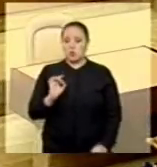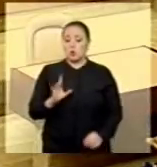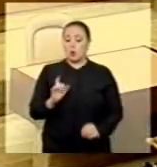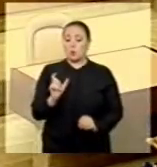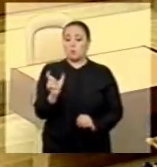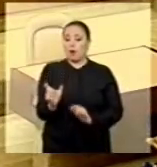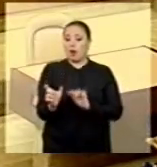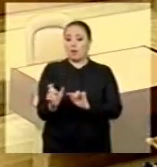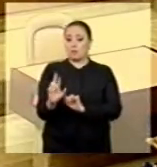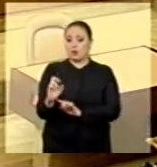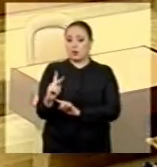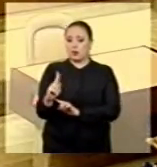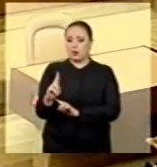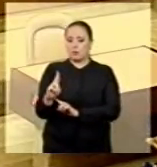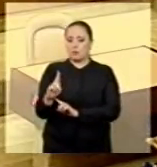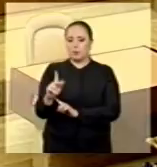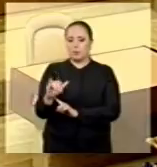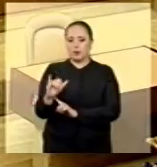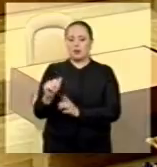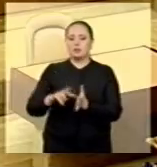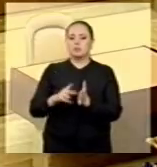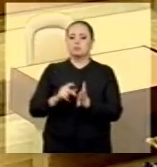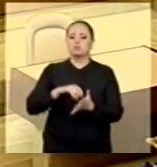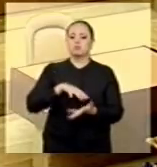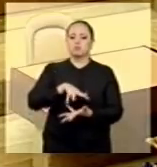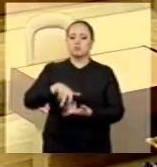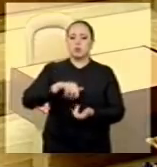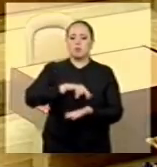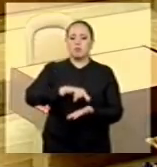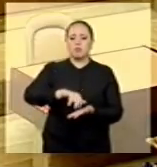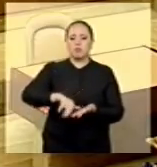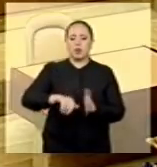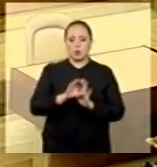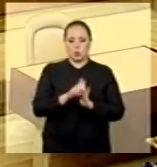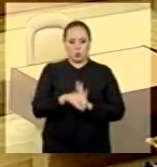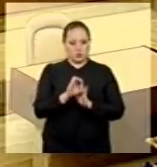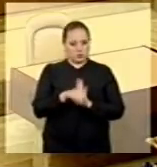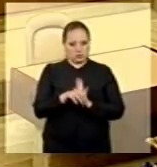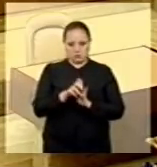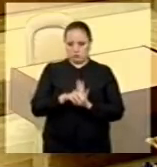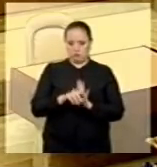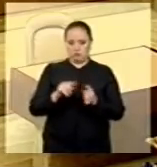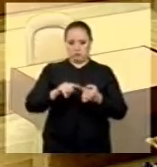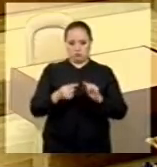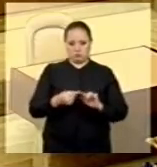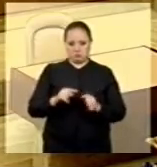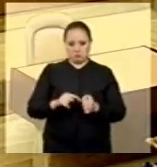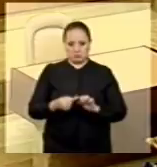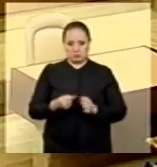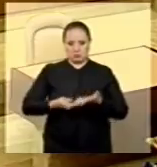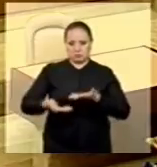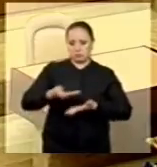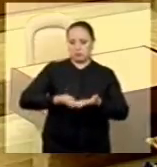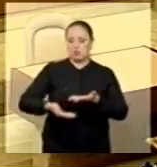república já evoca um universo de conceitos intimamente relacionados entre si,